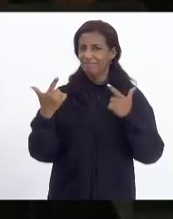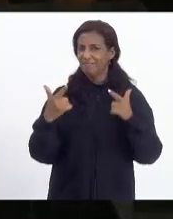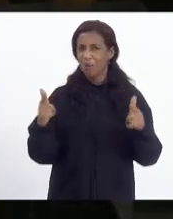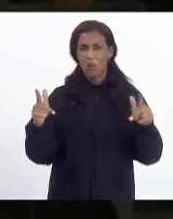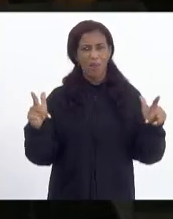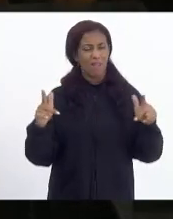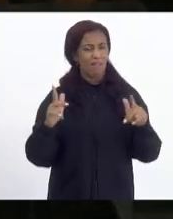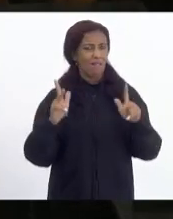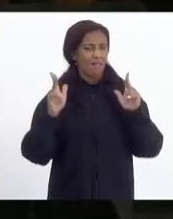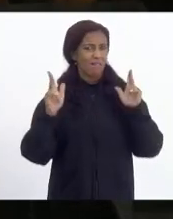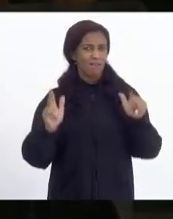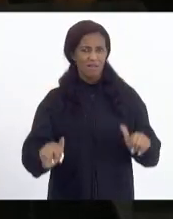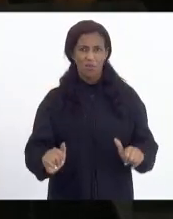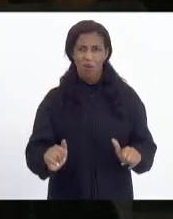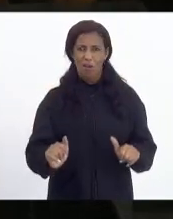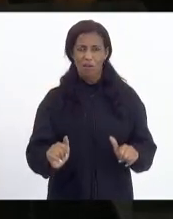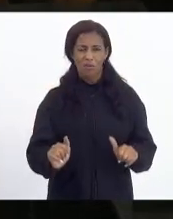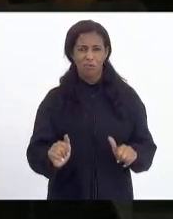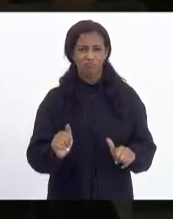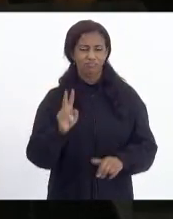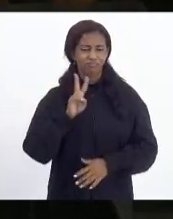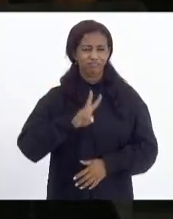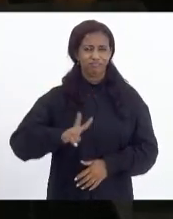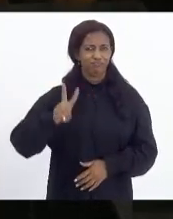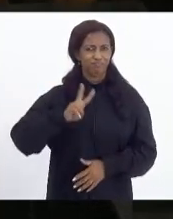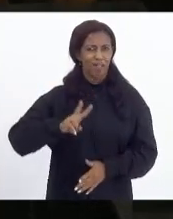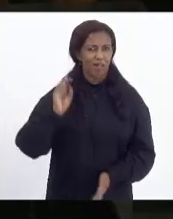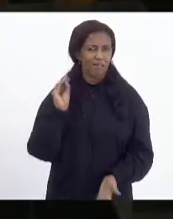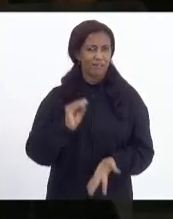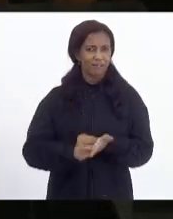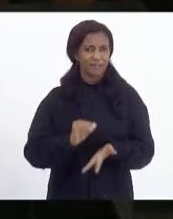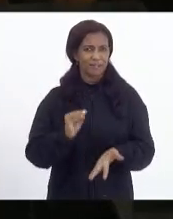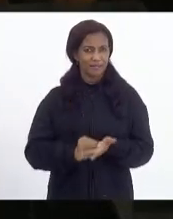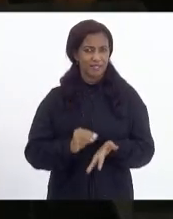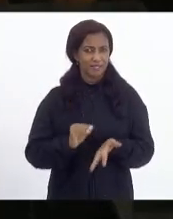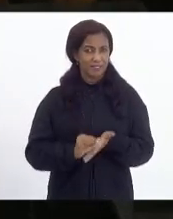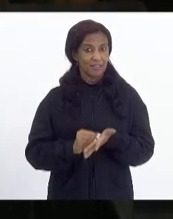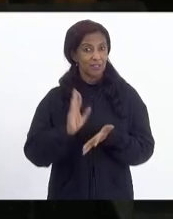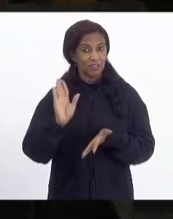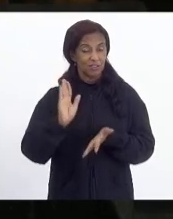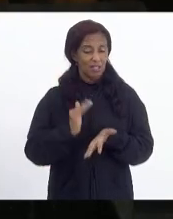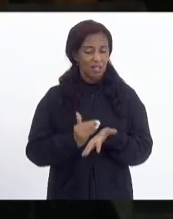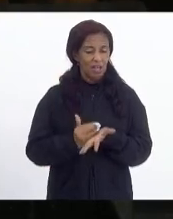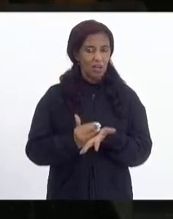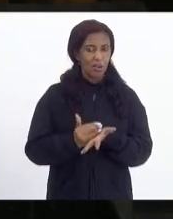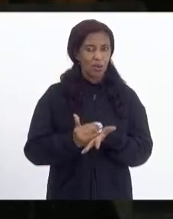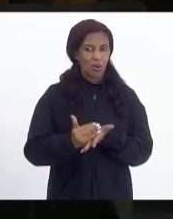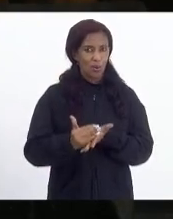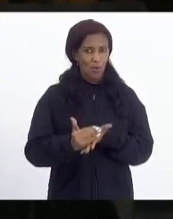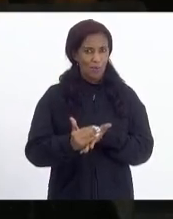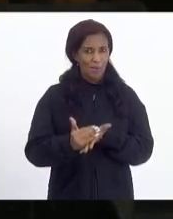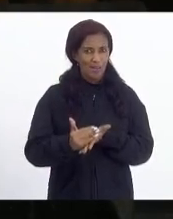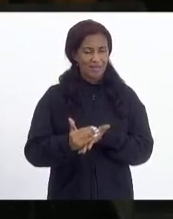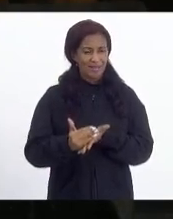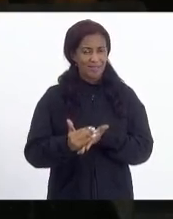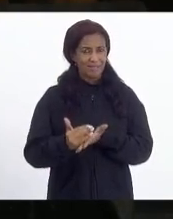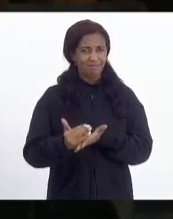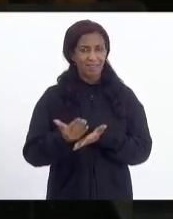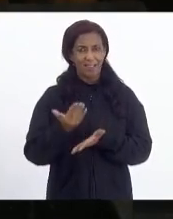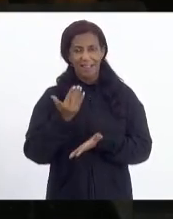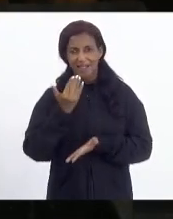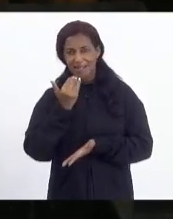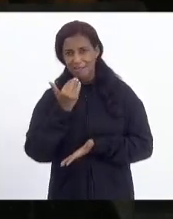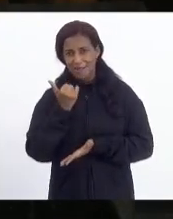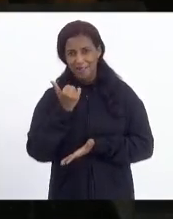qualidade do leite materno nessa faixa etária Então já inicia seu processo de alimentação